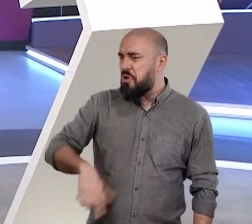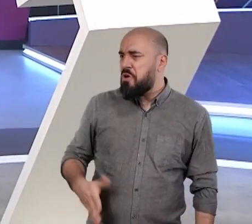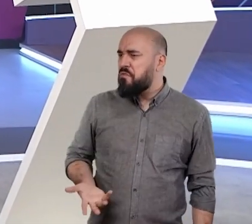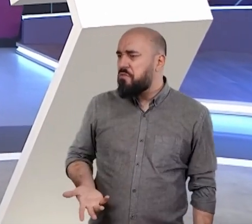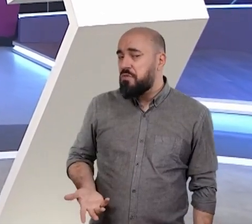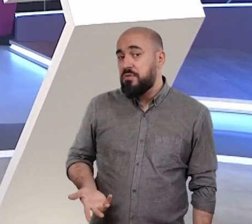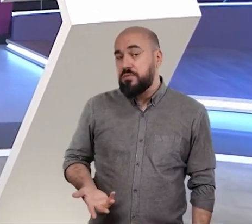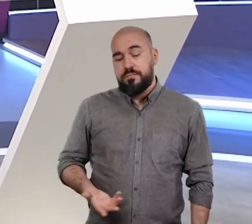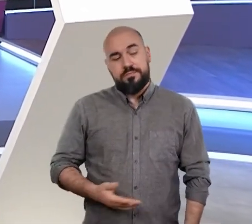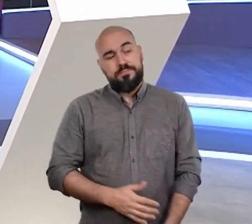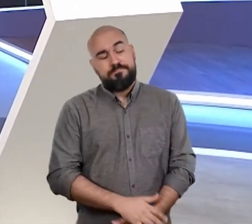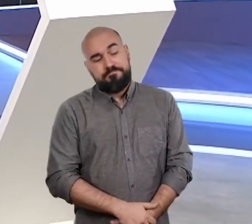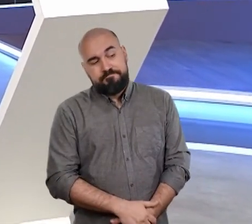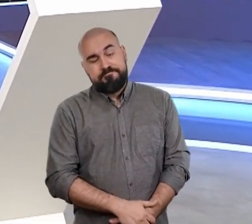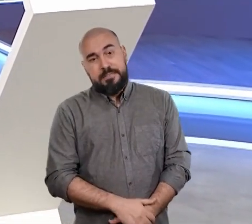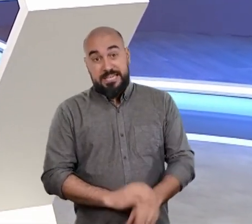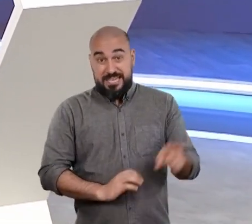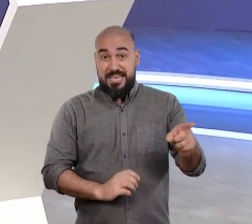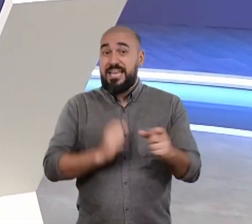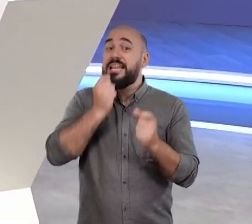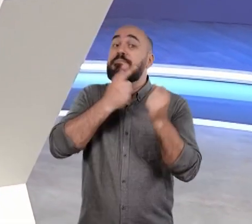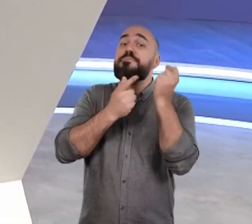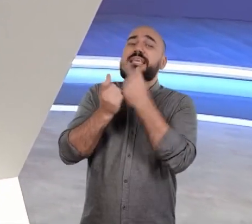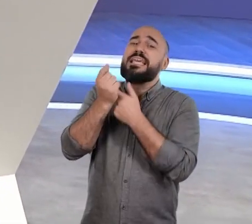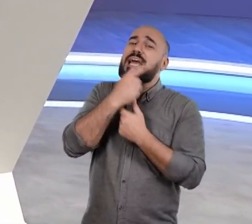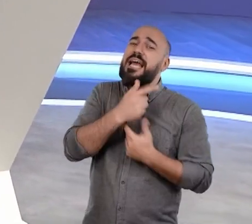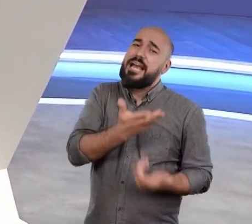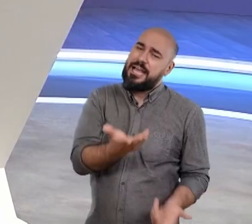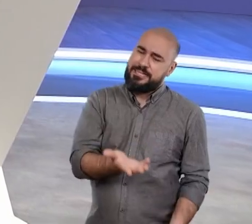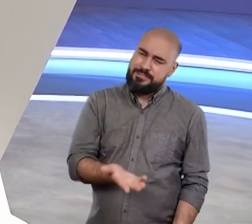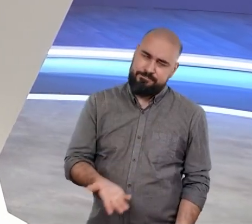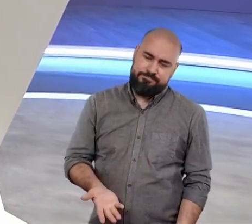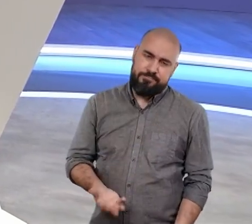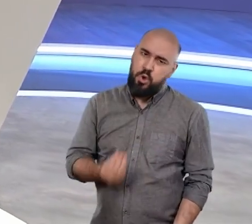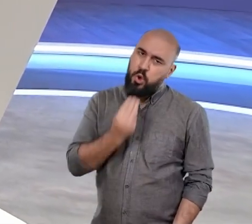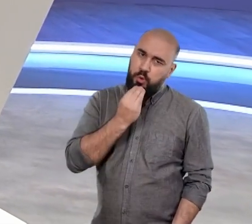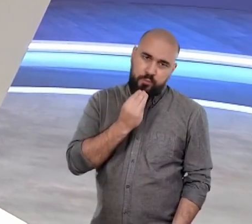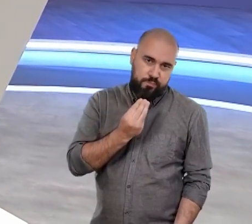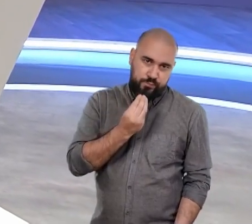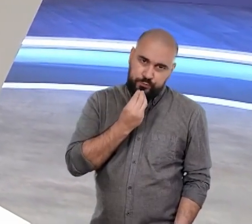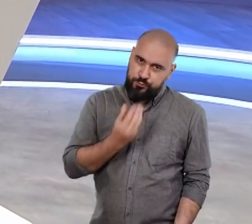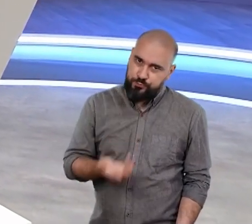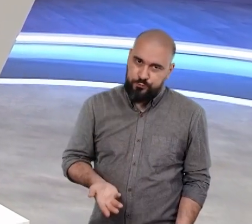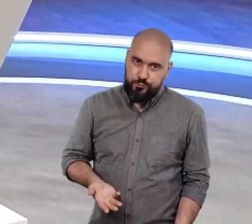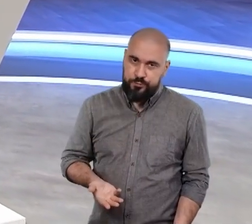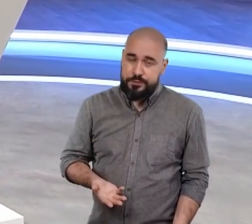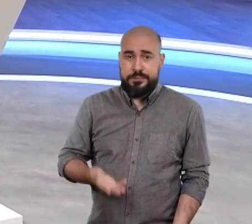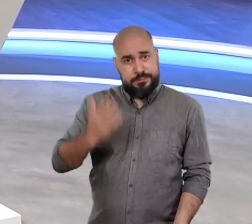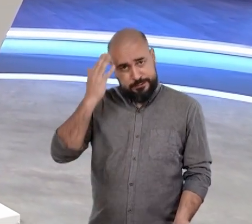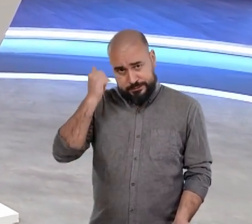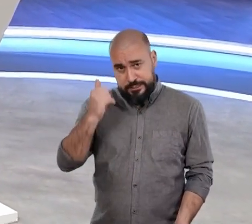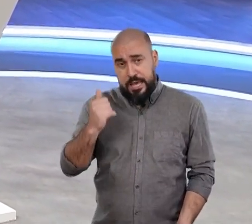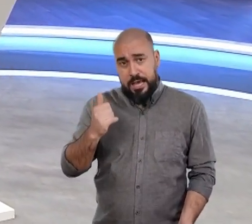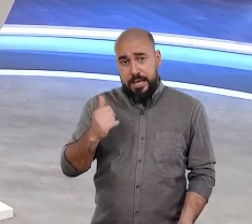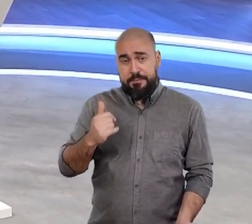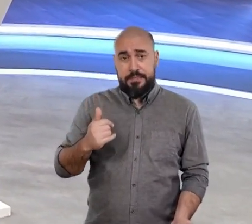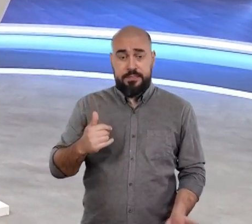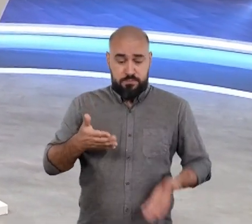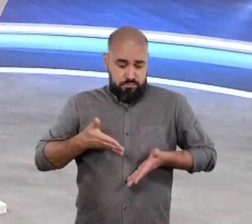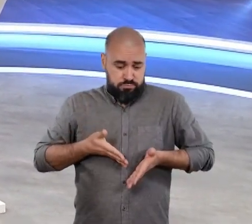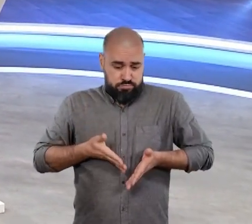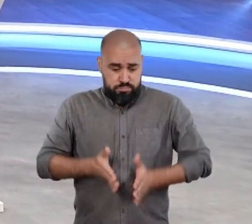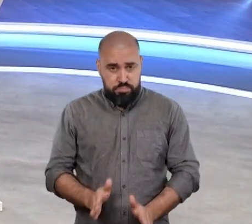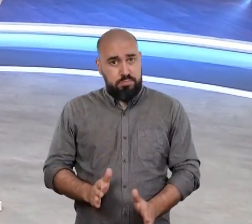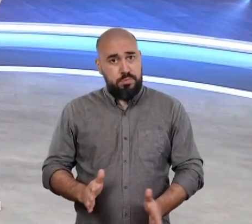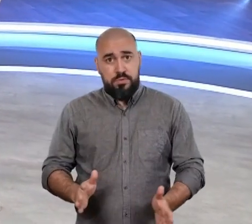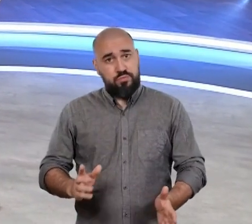Nicodemos aqui está fazendo um humor com Jesus. É óbvio que alguém que já nasceu não tem